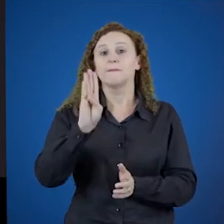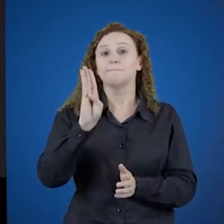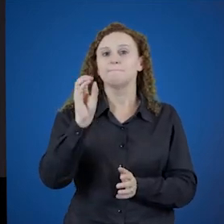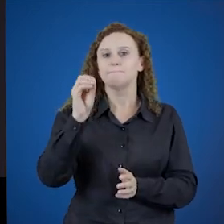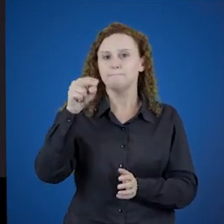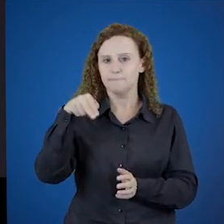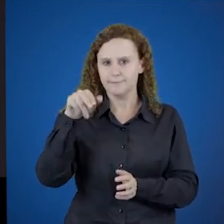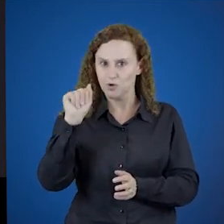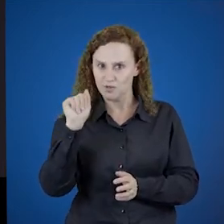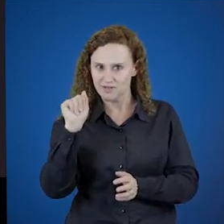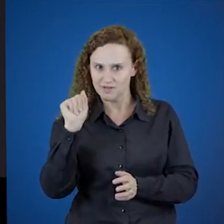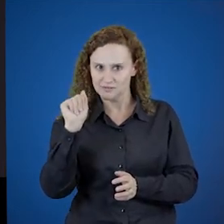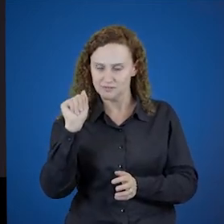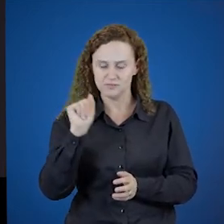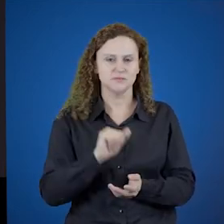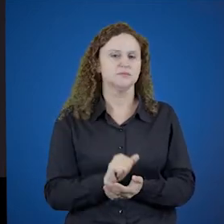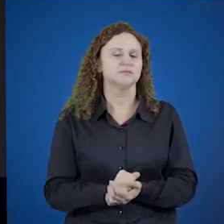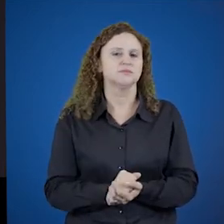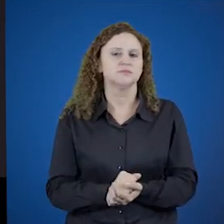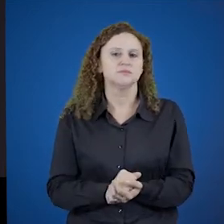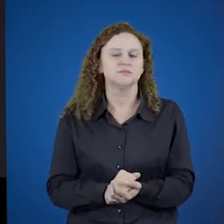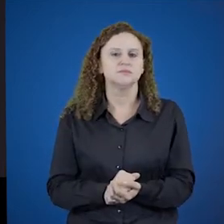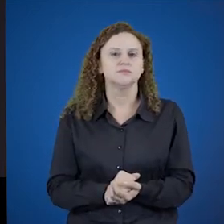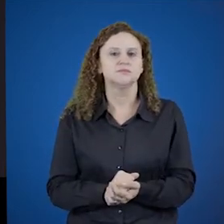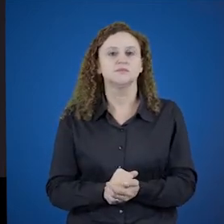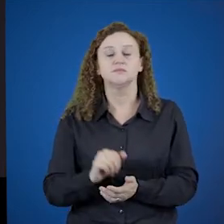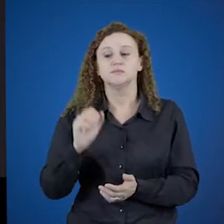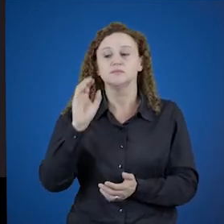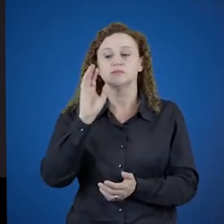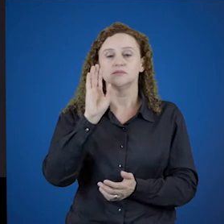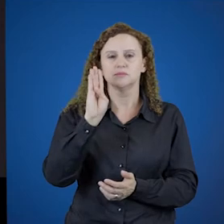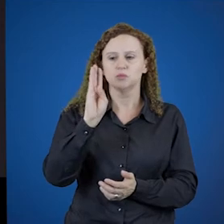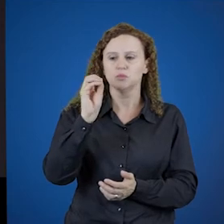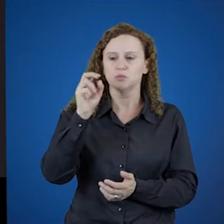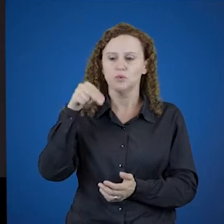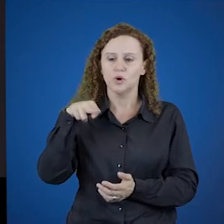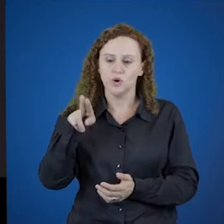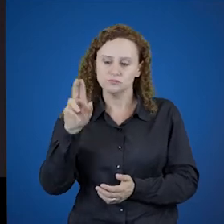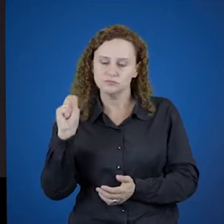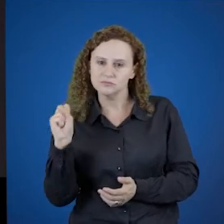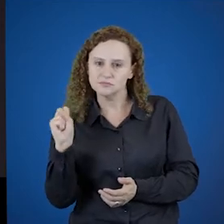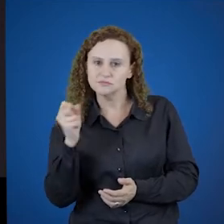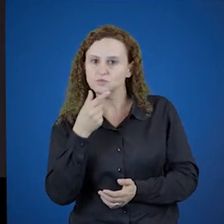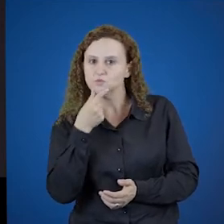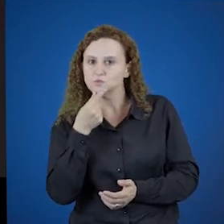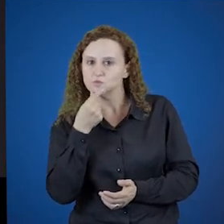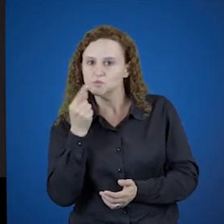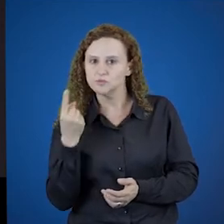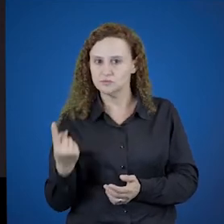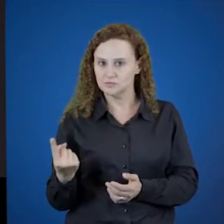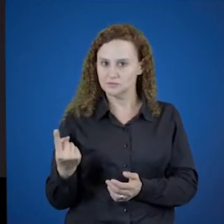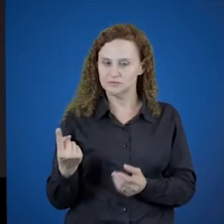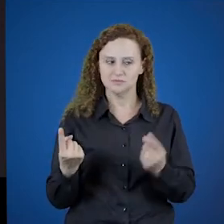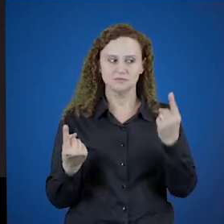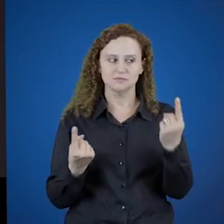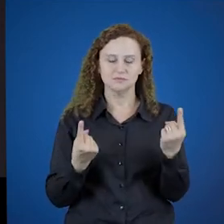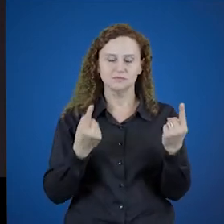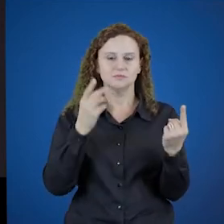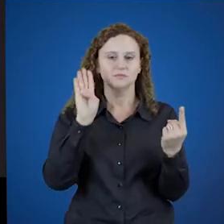forma Bona bom então bônus para o masculino